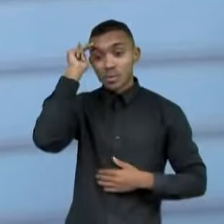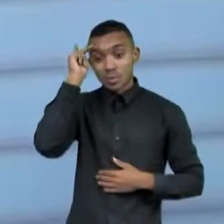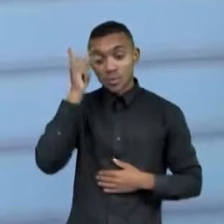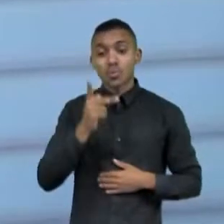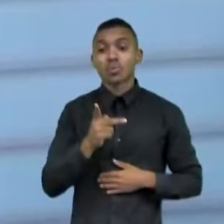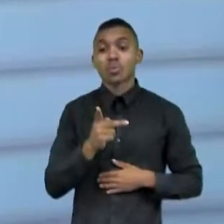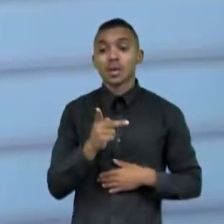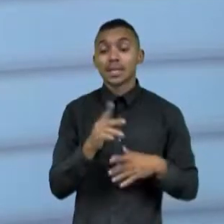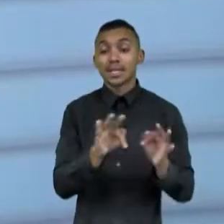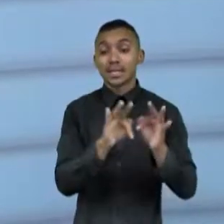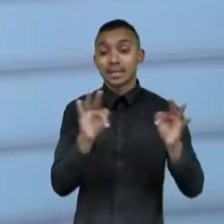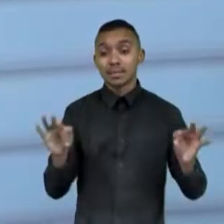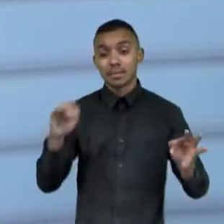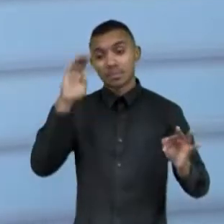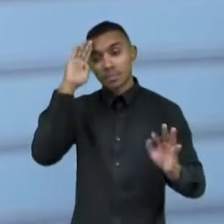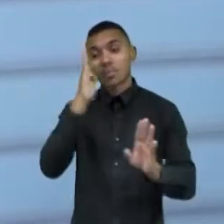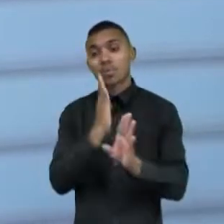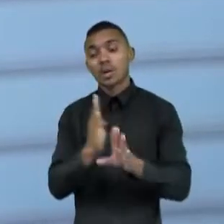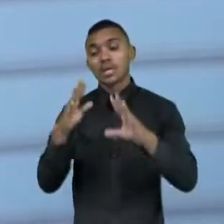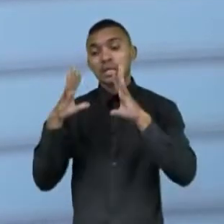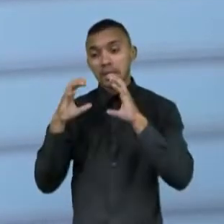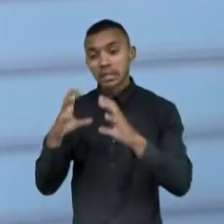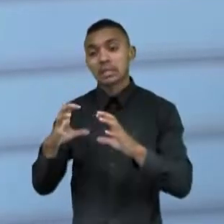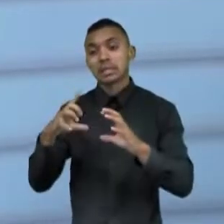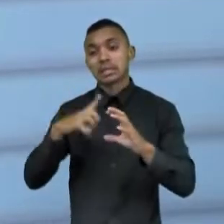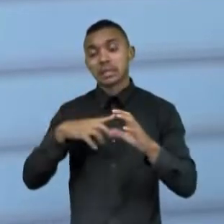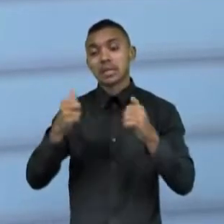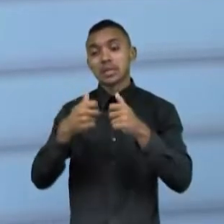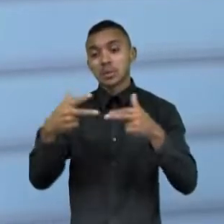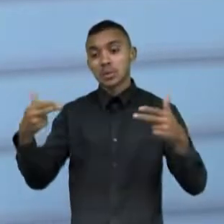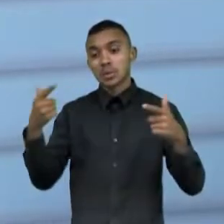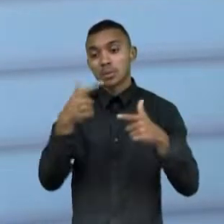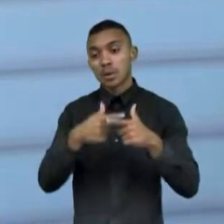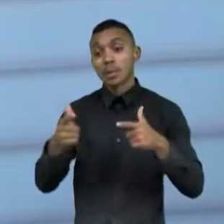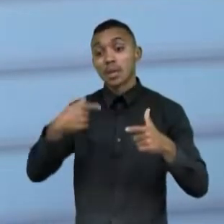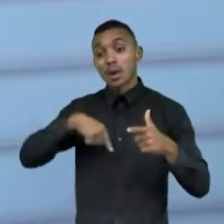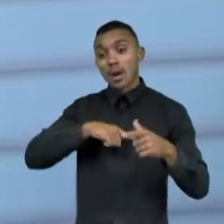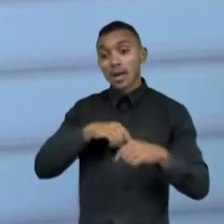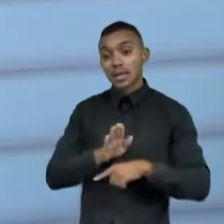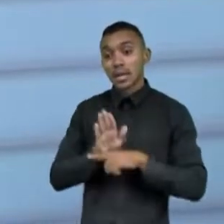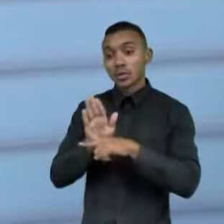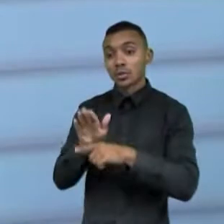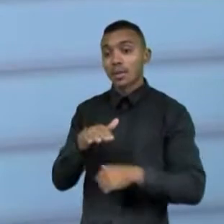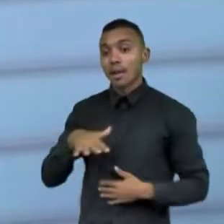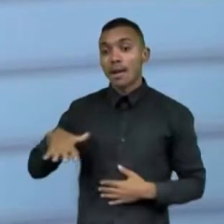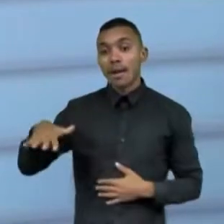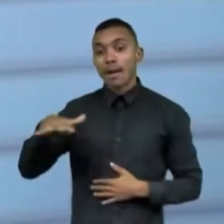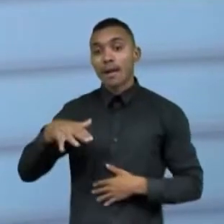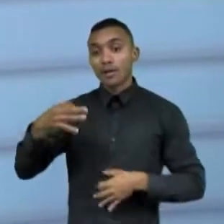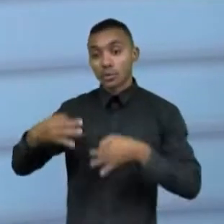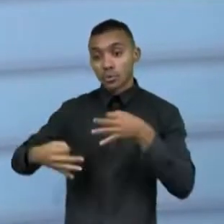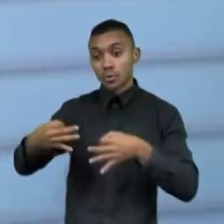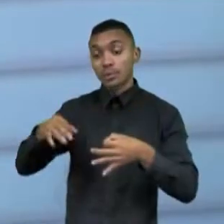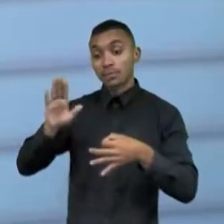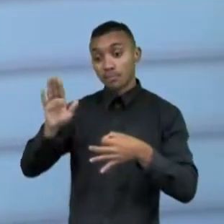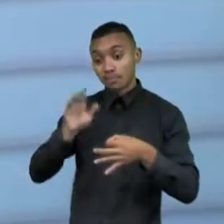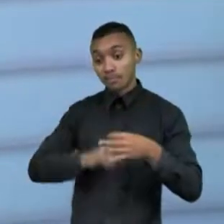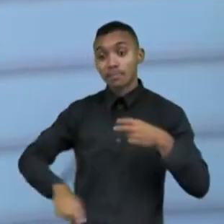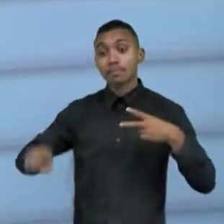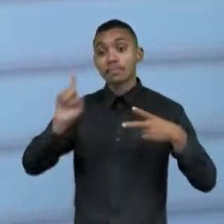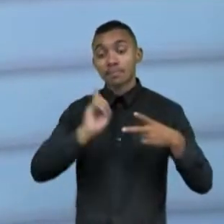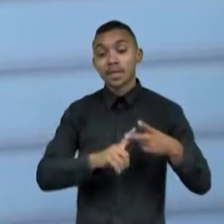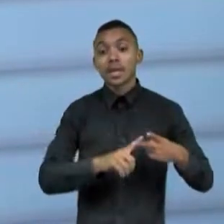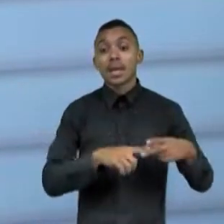conflitos coletivos, né? A gente faz um trabalho não só de prestar assessoria jurídica no processo judicial, mas faz um